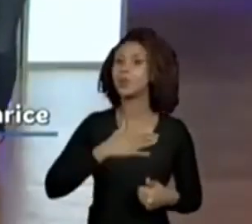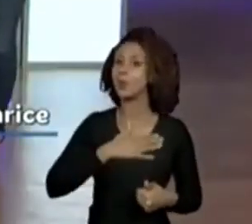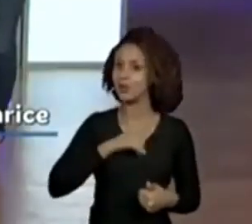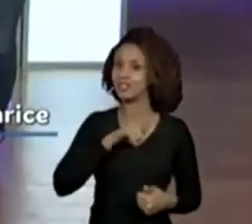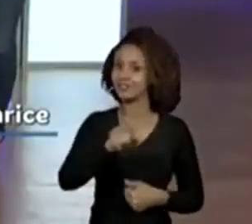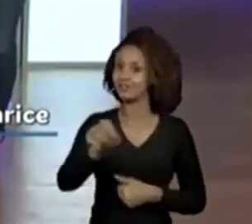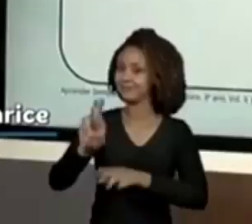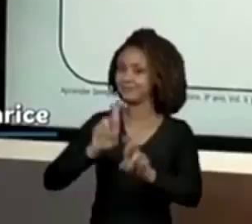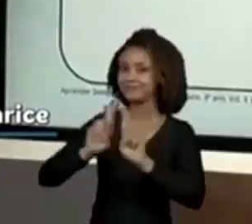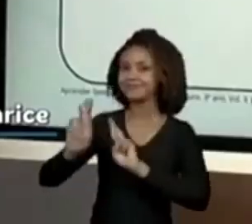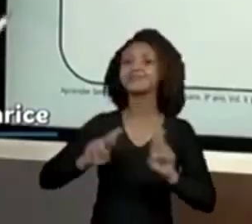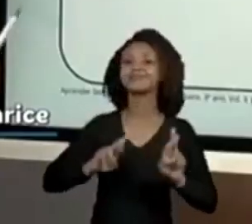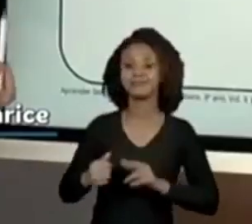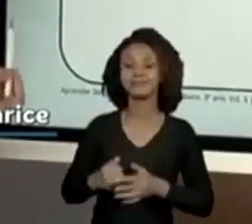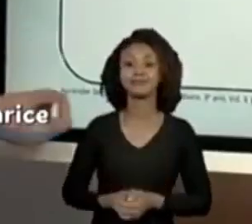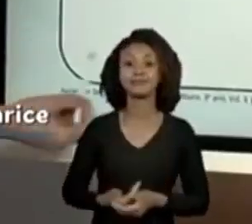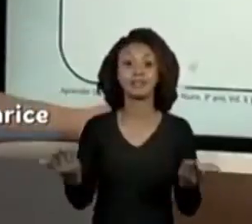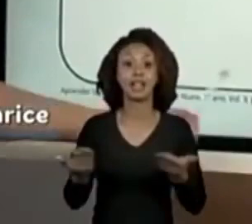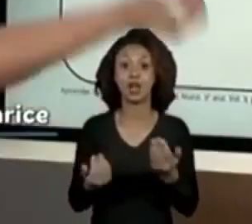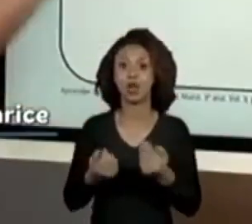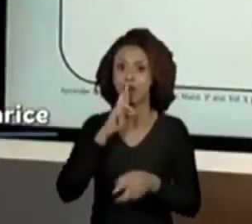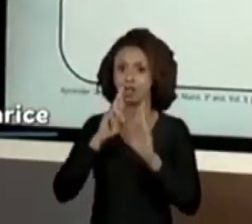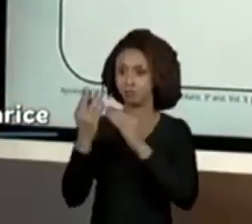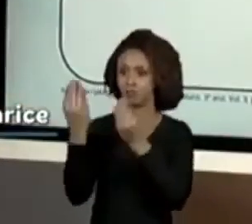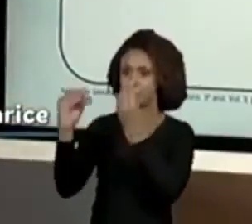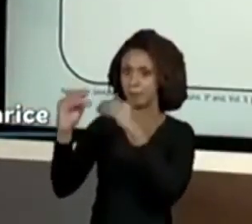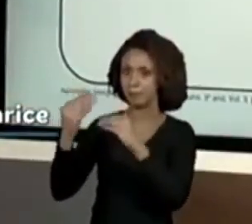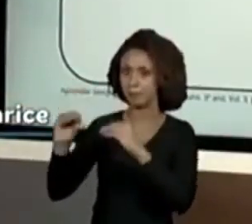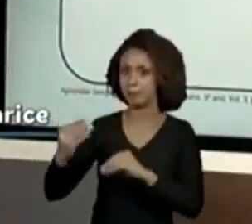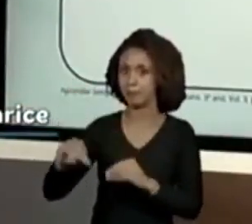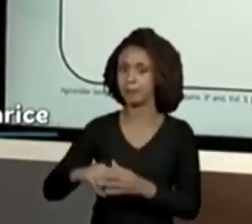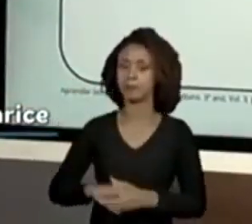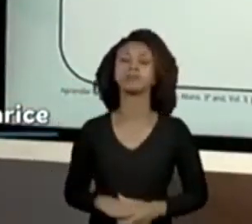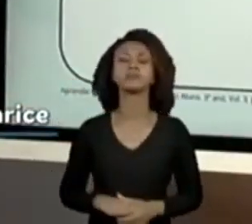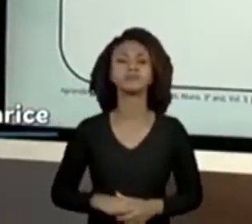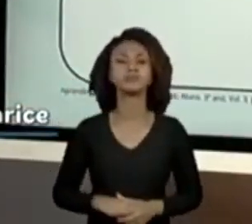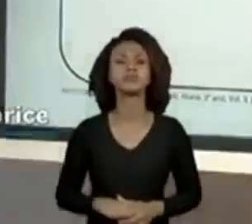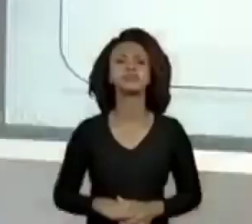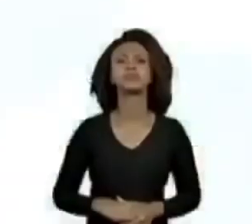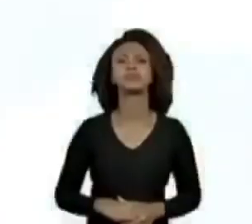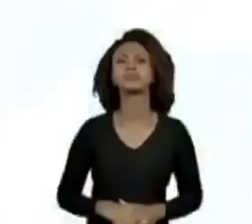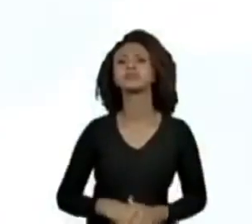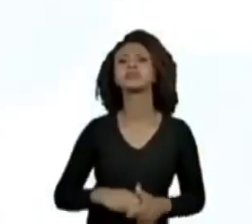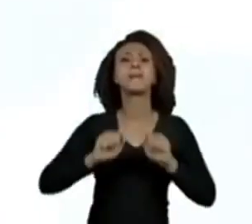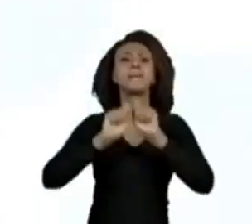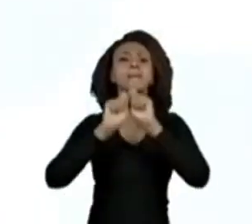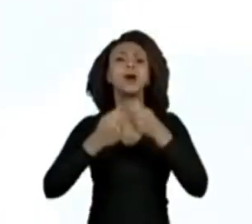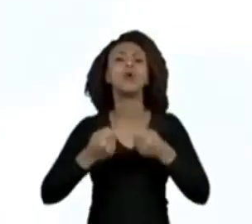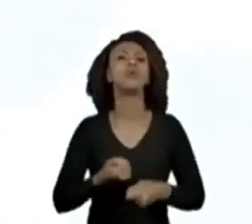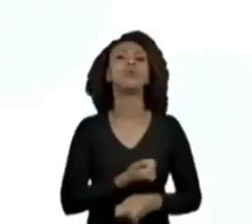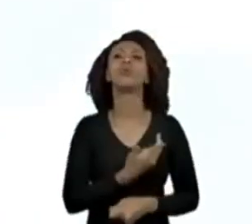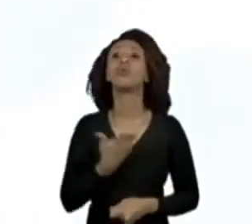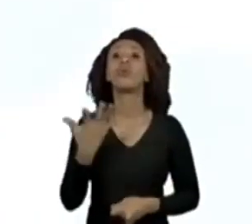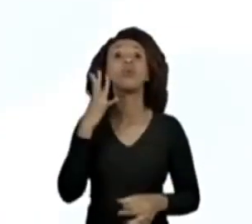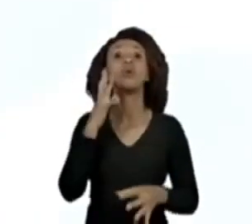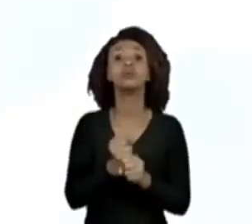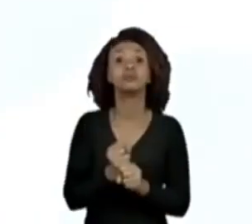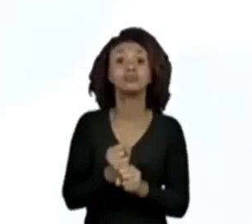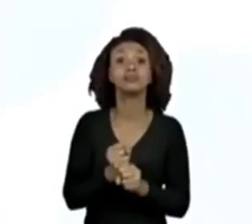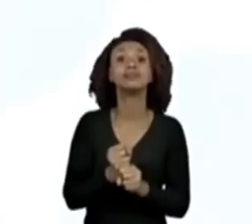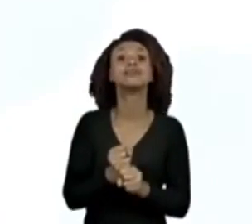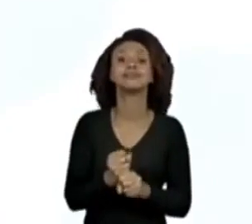ver. Vocês vão escrever aqui a resposta depois embaixo. Qual é o total de pães? São